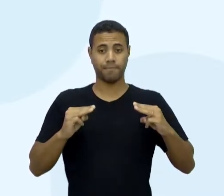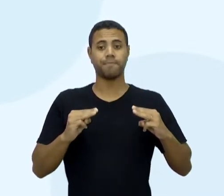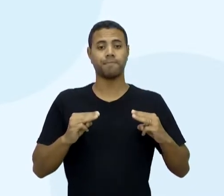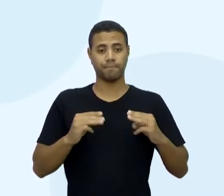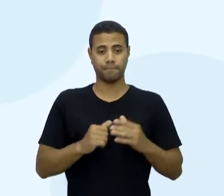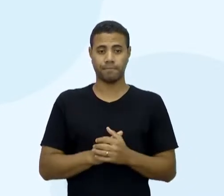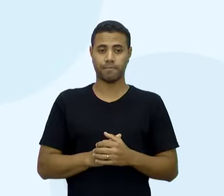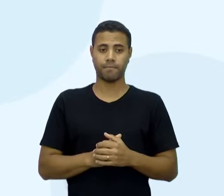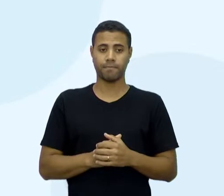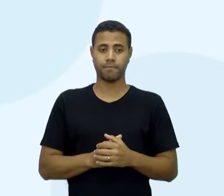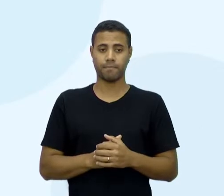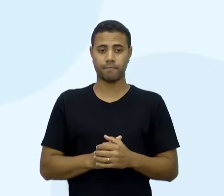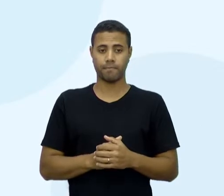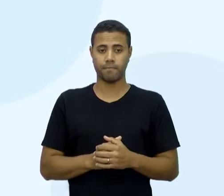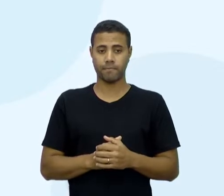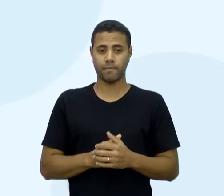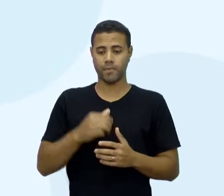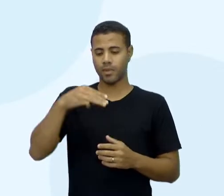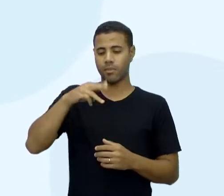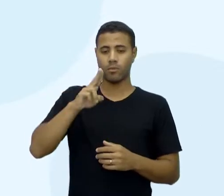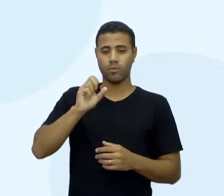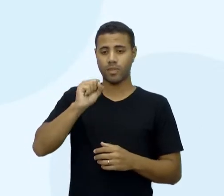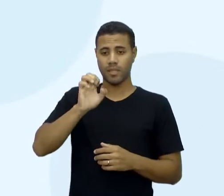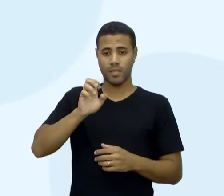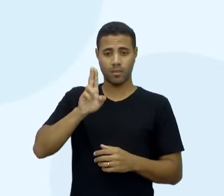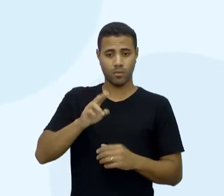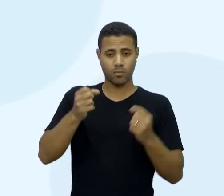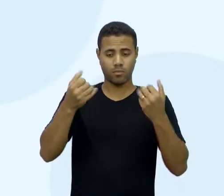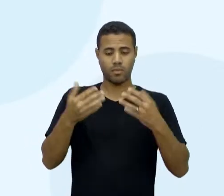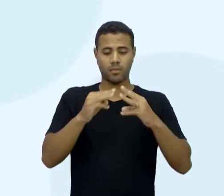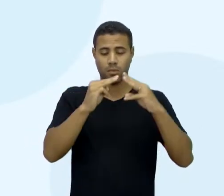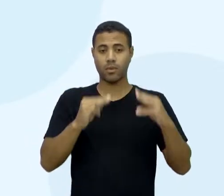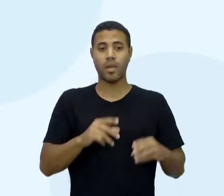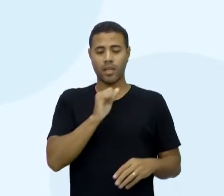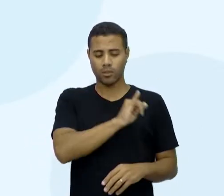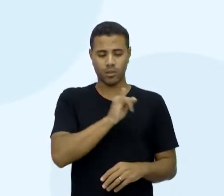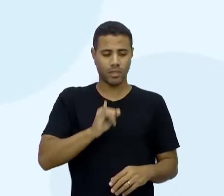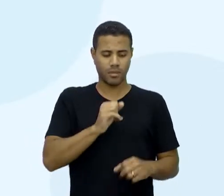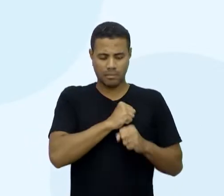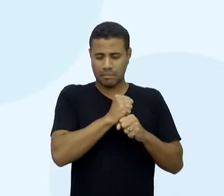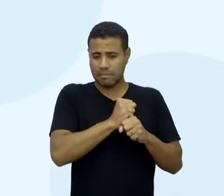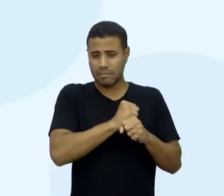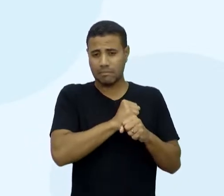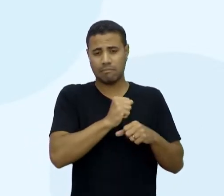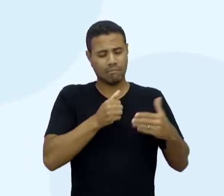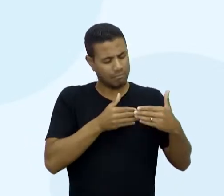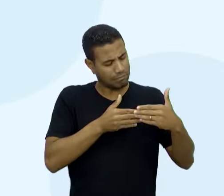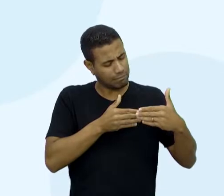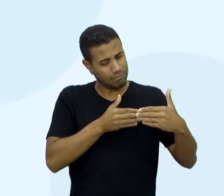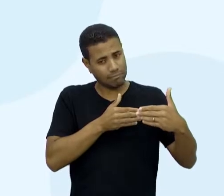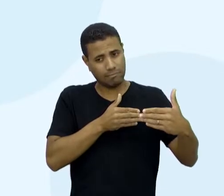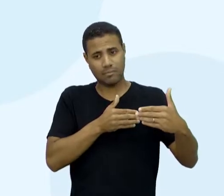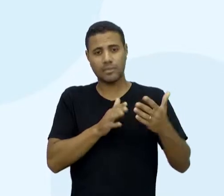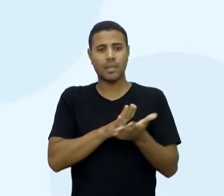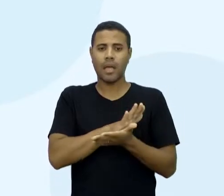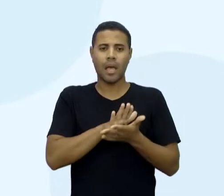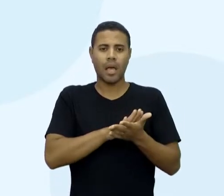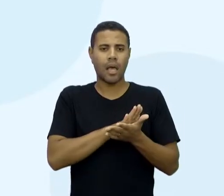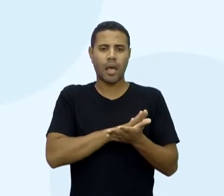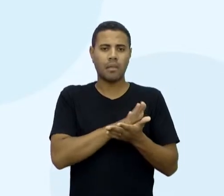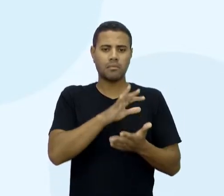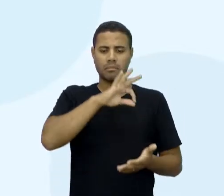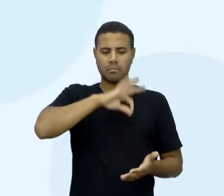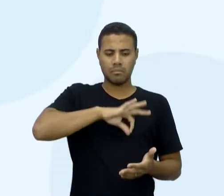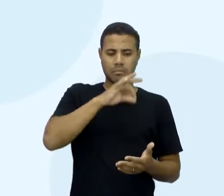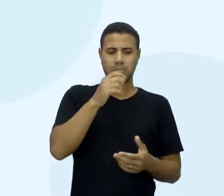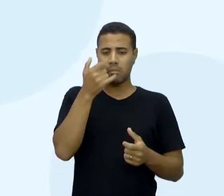bem simplificada, né, uma instituição permanente que permanece sem fins lucrativos, que não